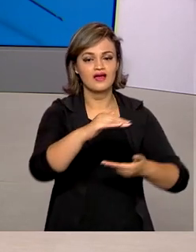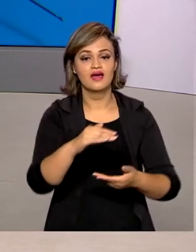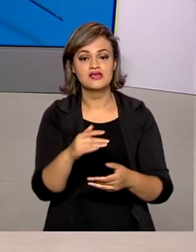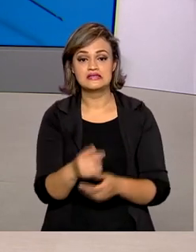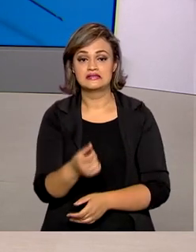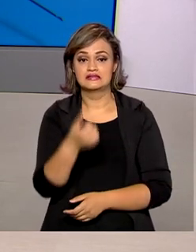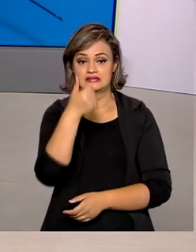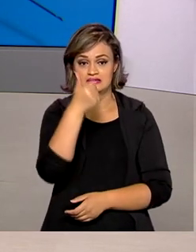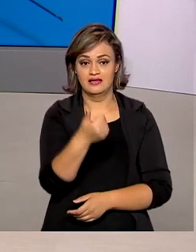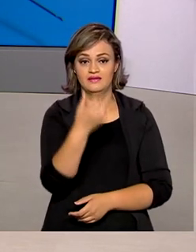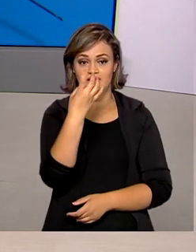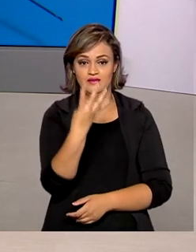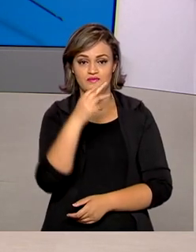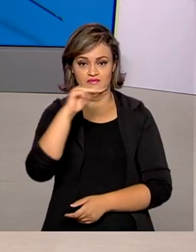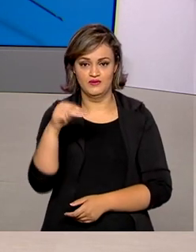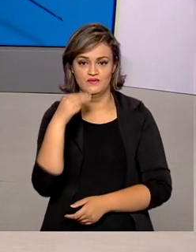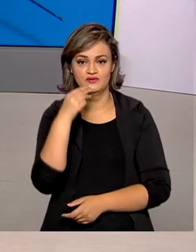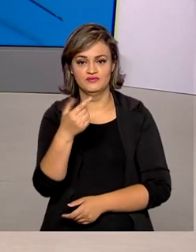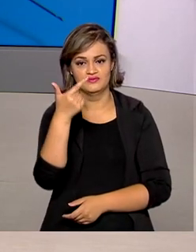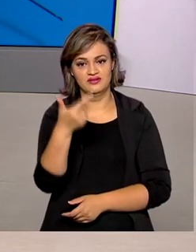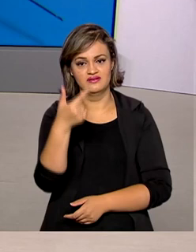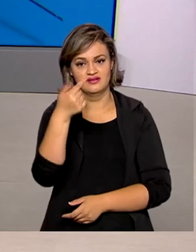Saúde